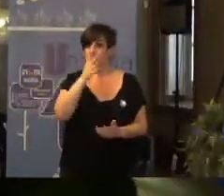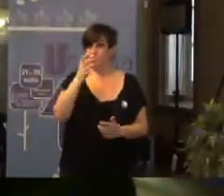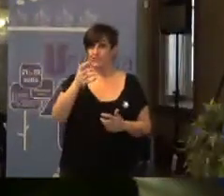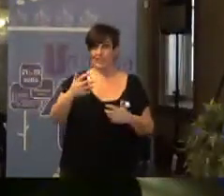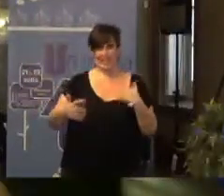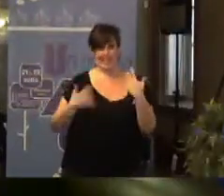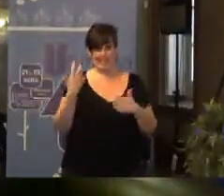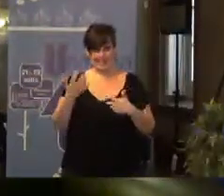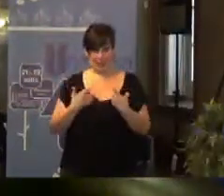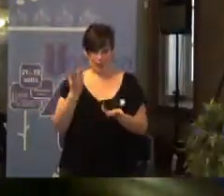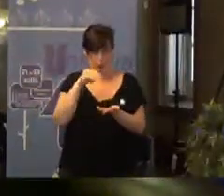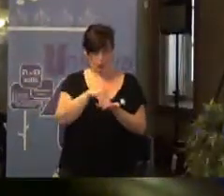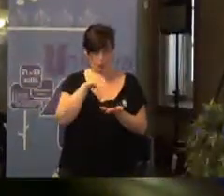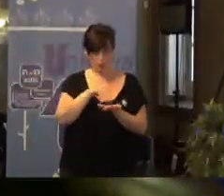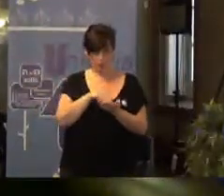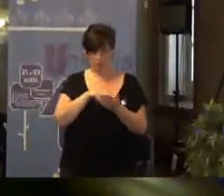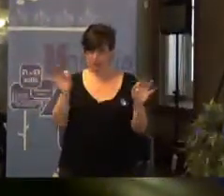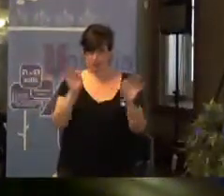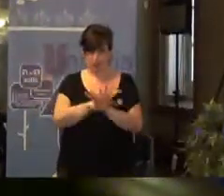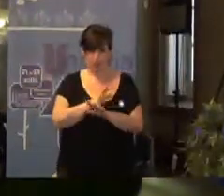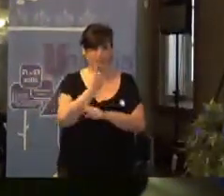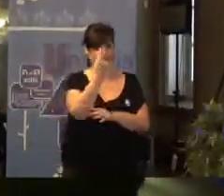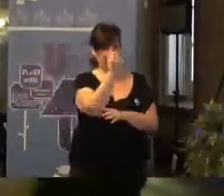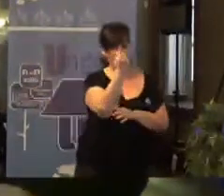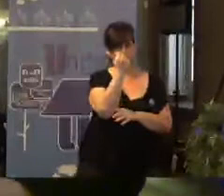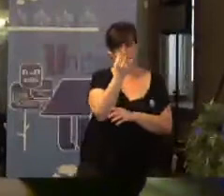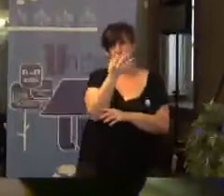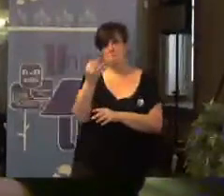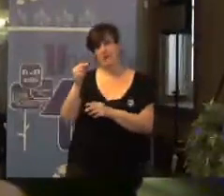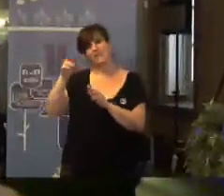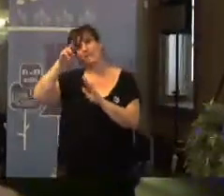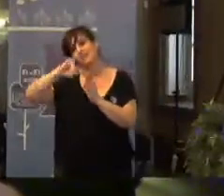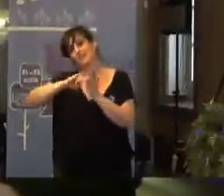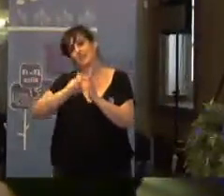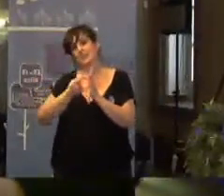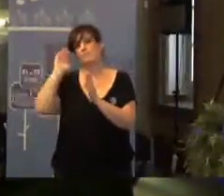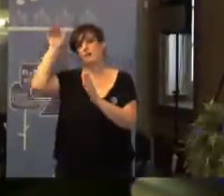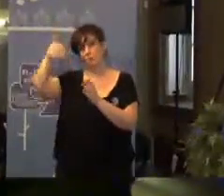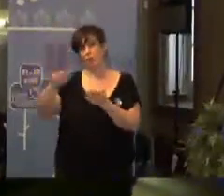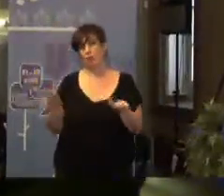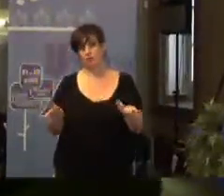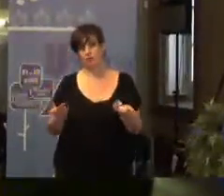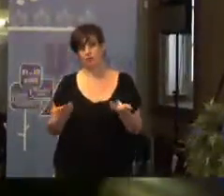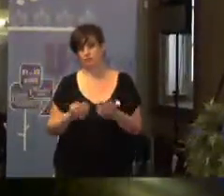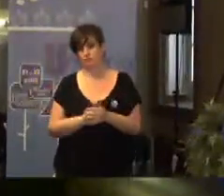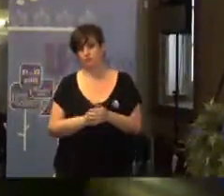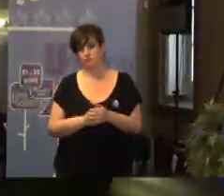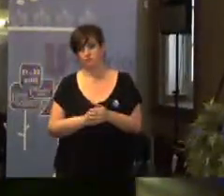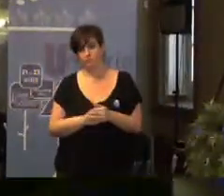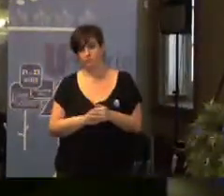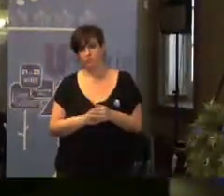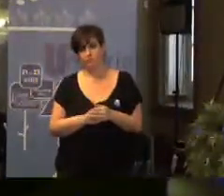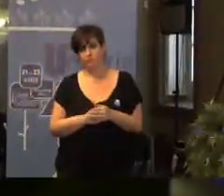vezes confundirem regime democrático com capitalismo e atribuírem à democracia os erros, os